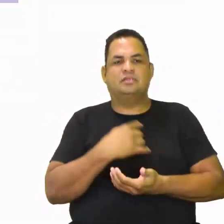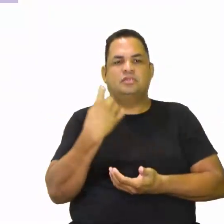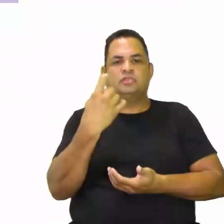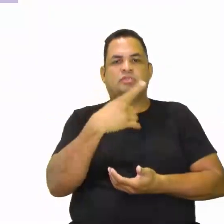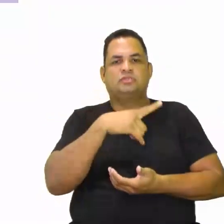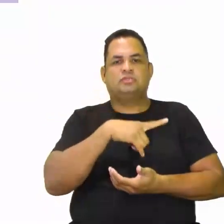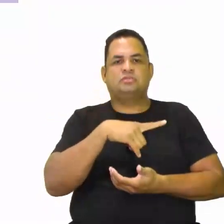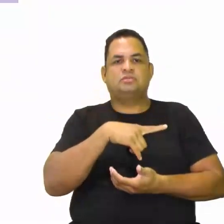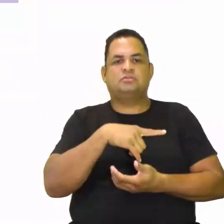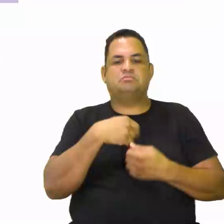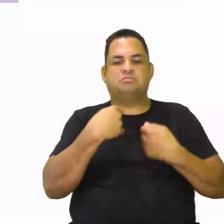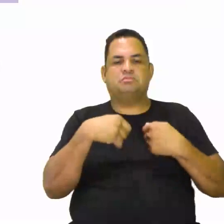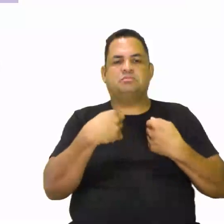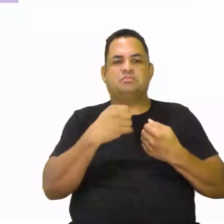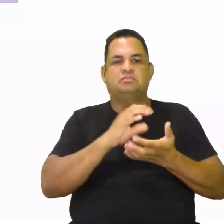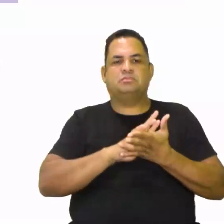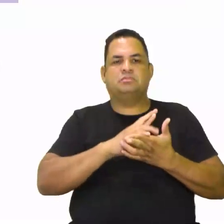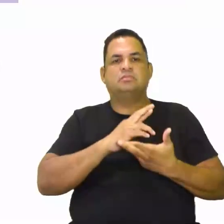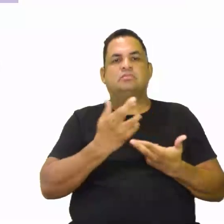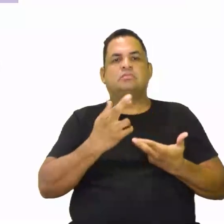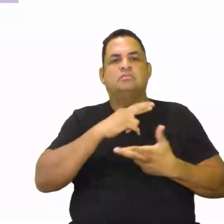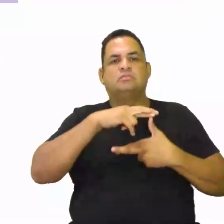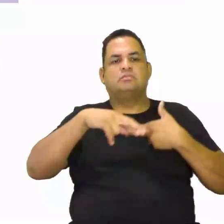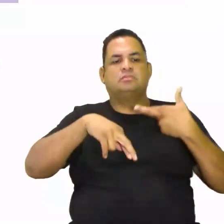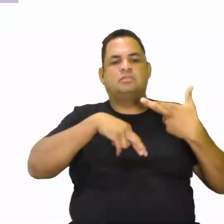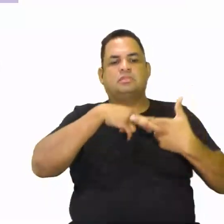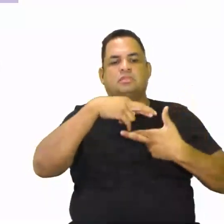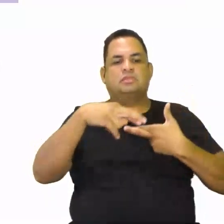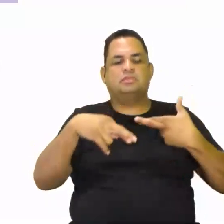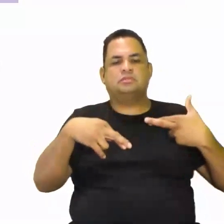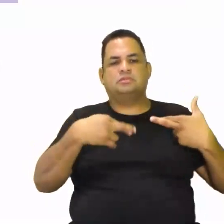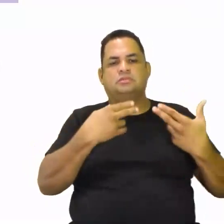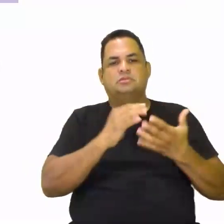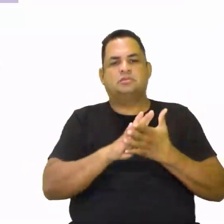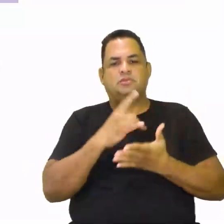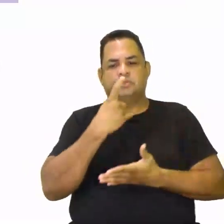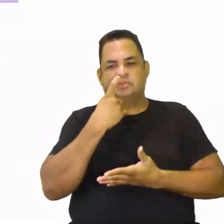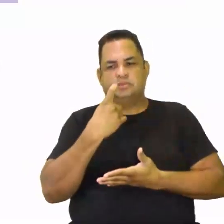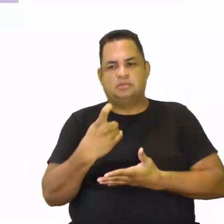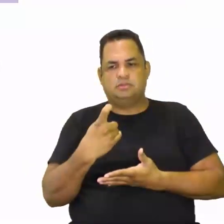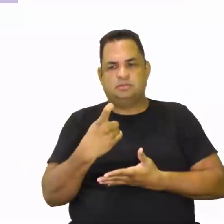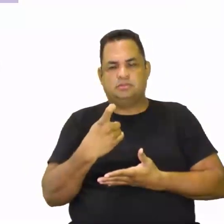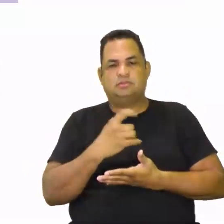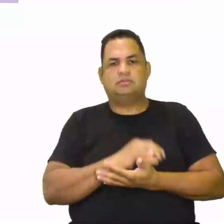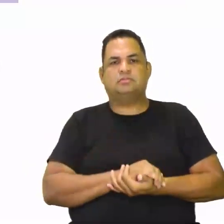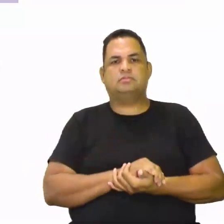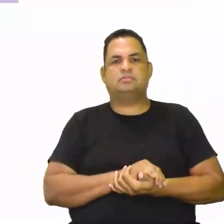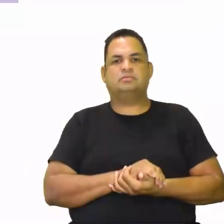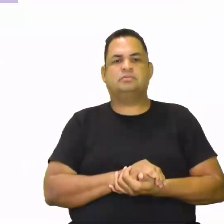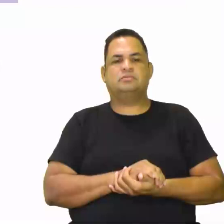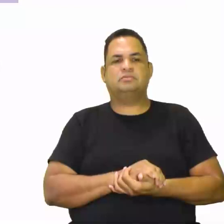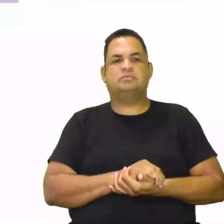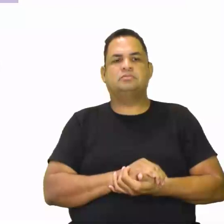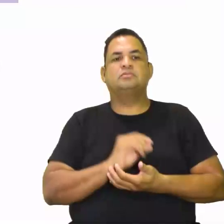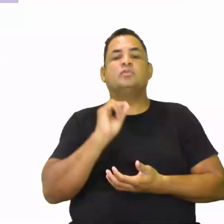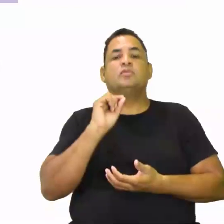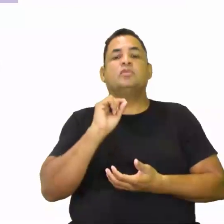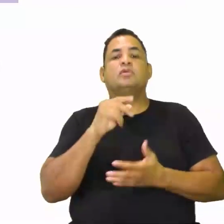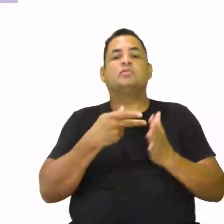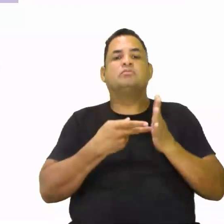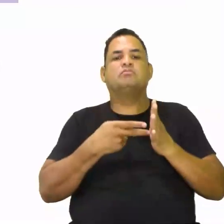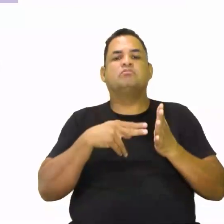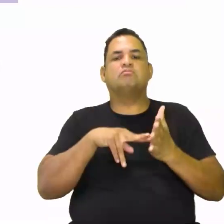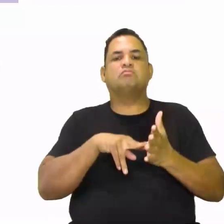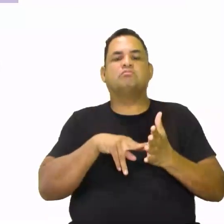para falar também um pouquinho sobre a reciclagem do lixo. O que